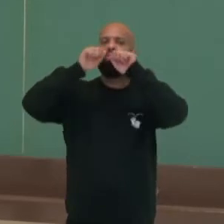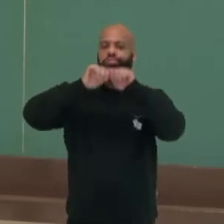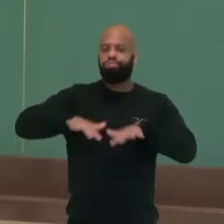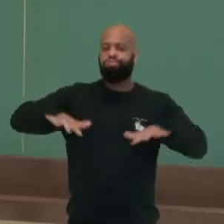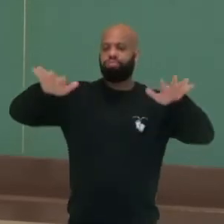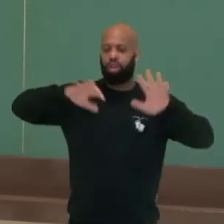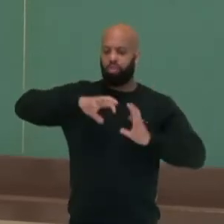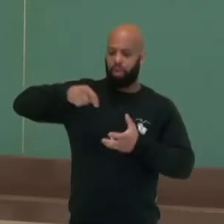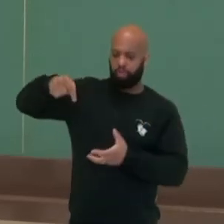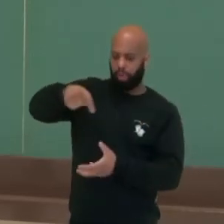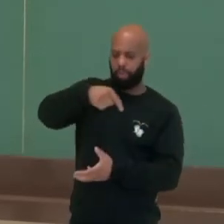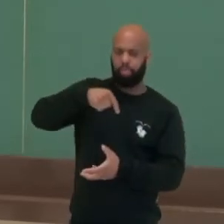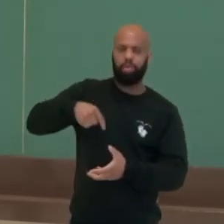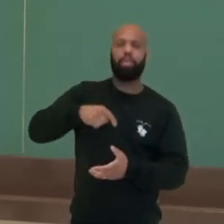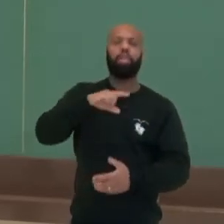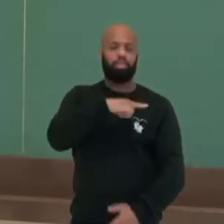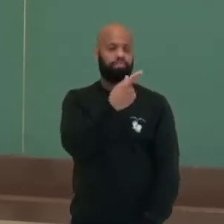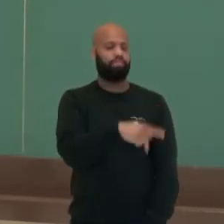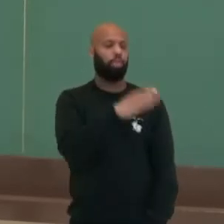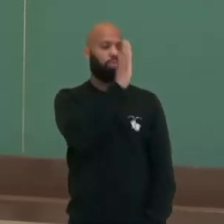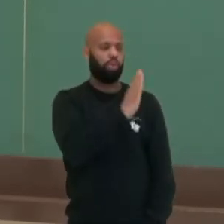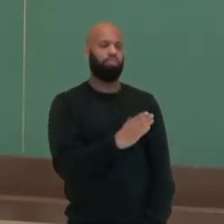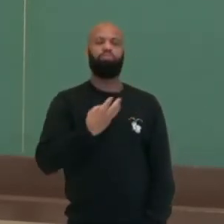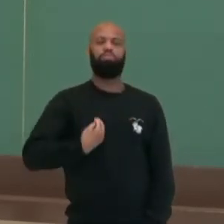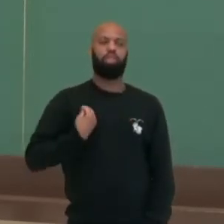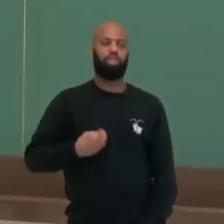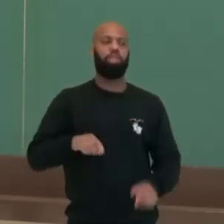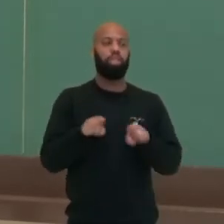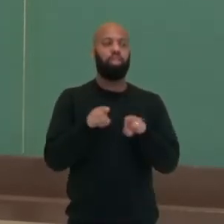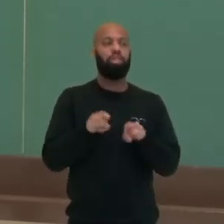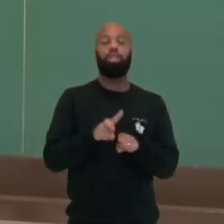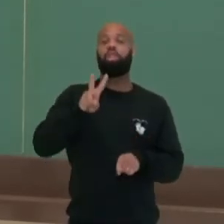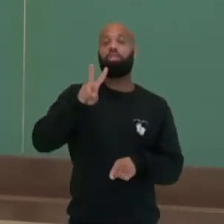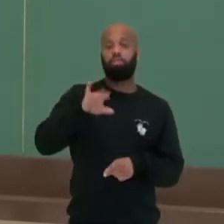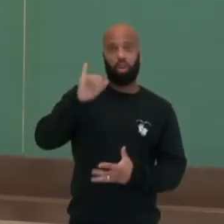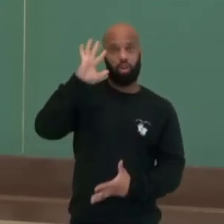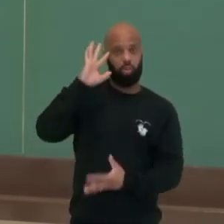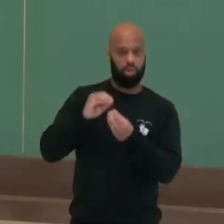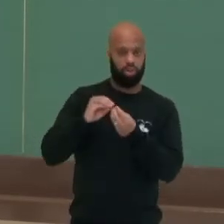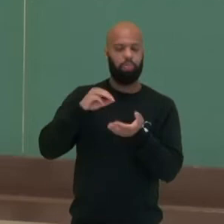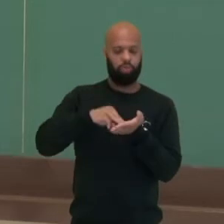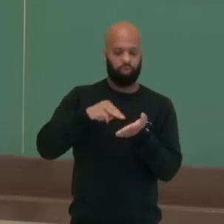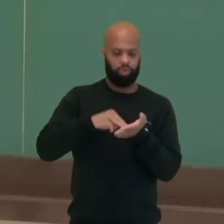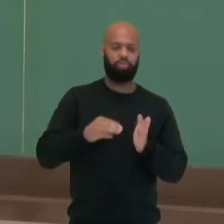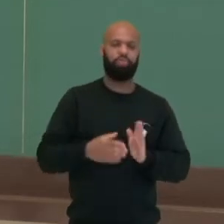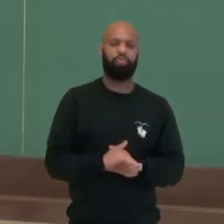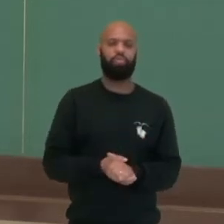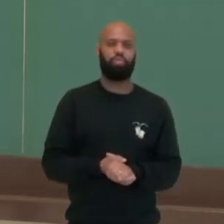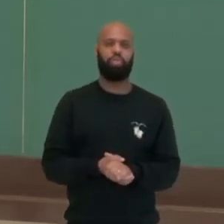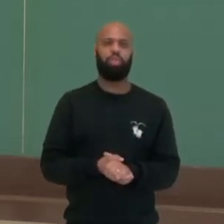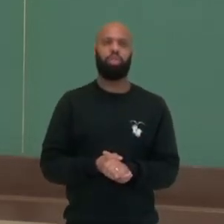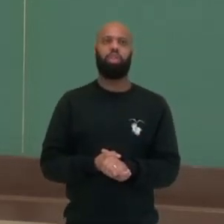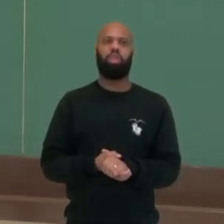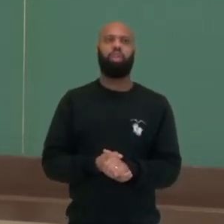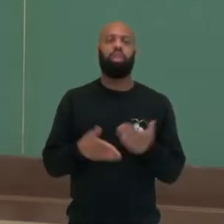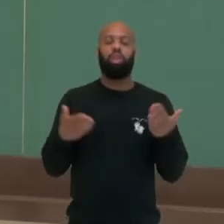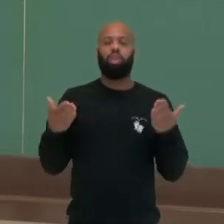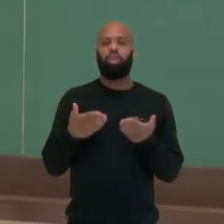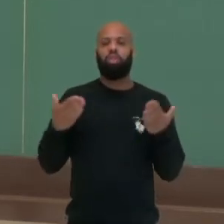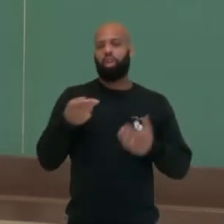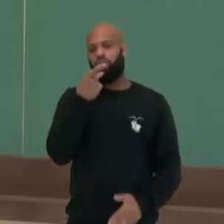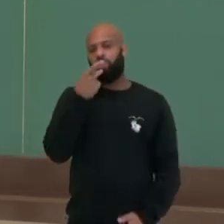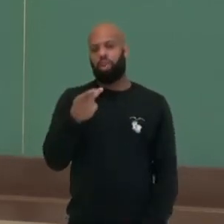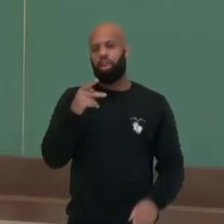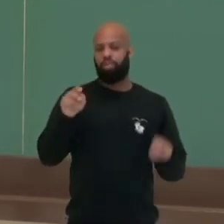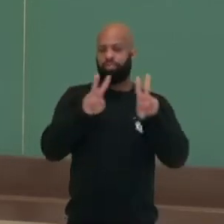está muito presente aqui no Brasil também. A gente já vai entender o porquê disso. Para abordar o hip hop,